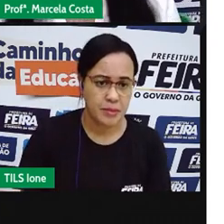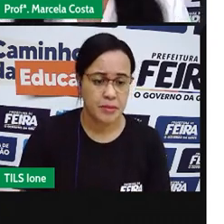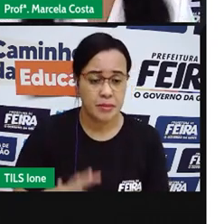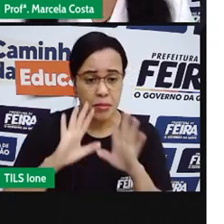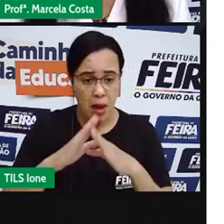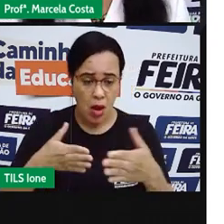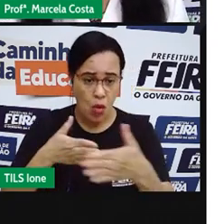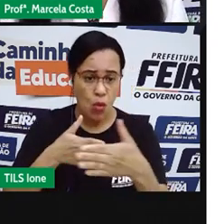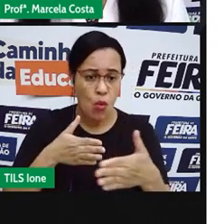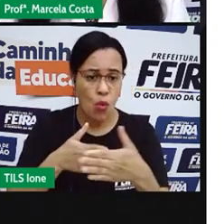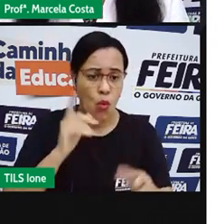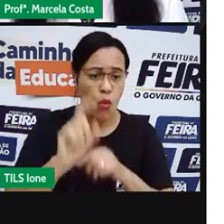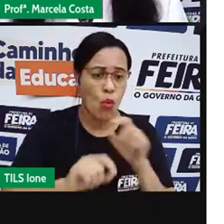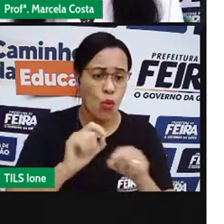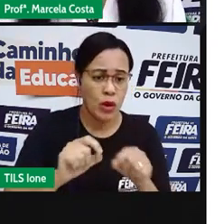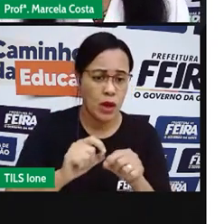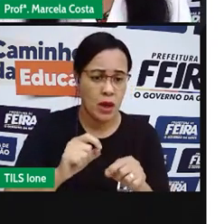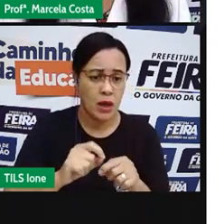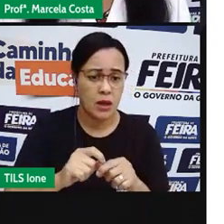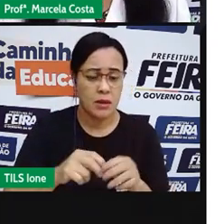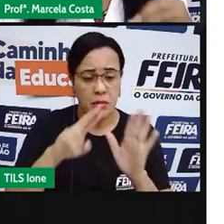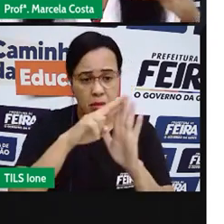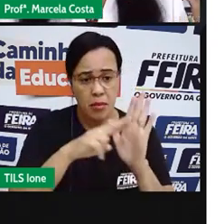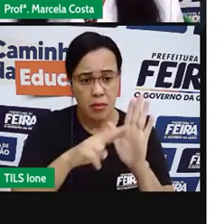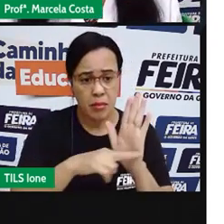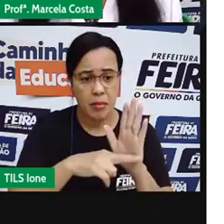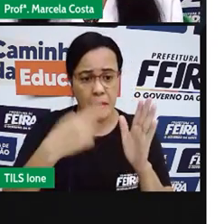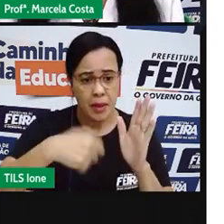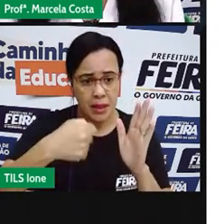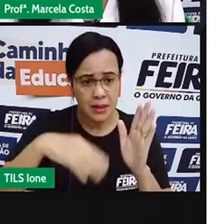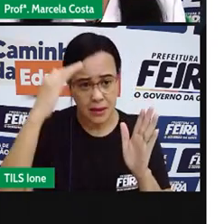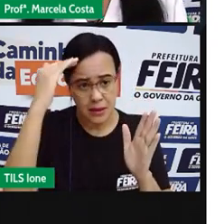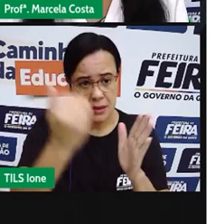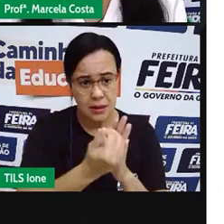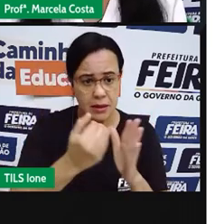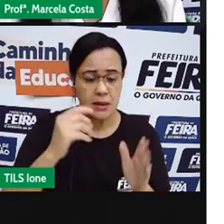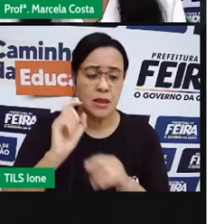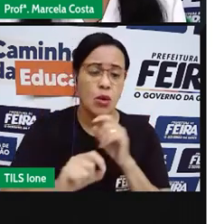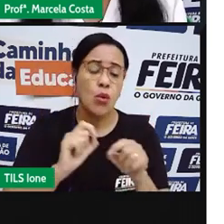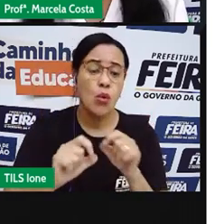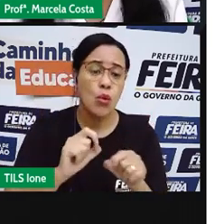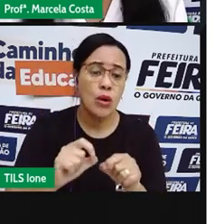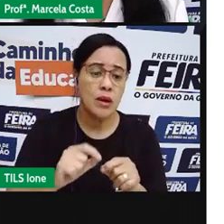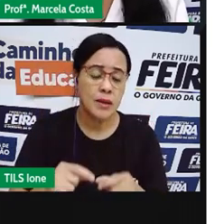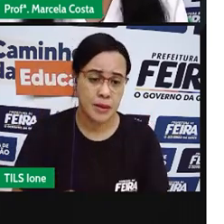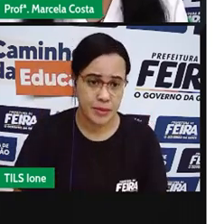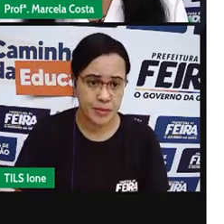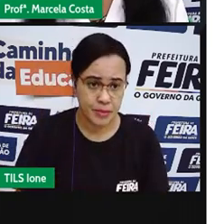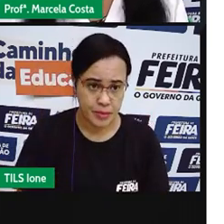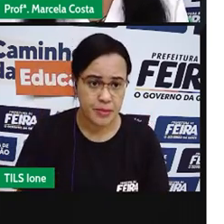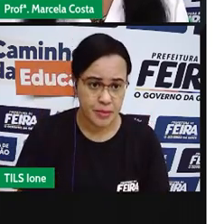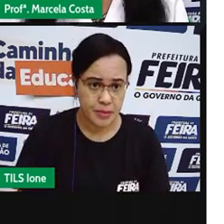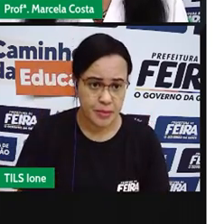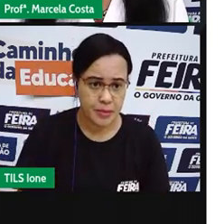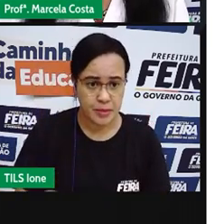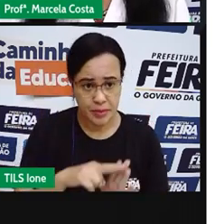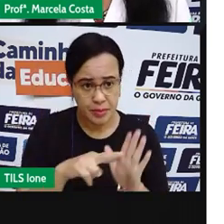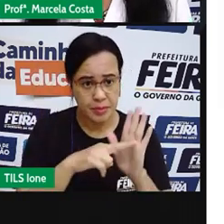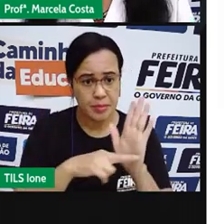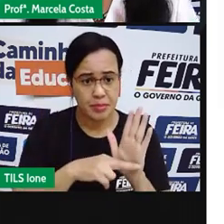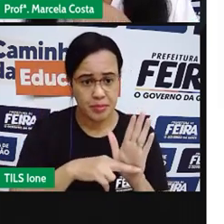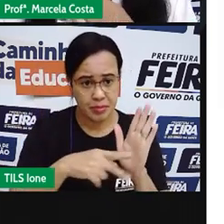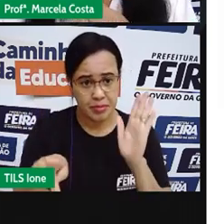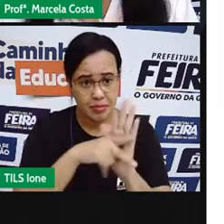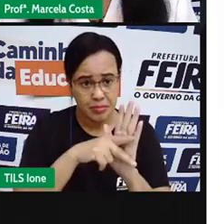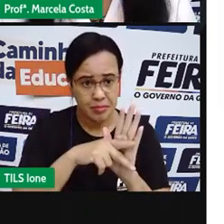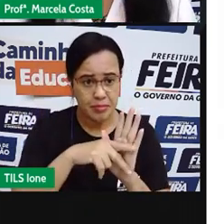né, o limite que conforme a Organização Mundial de Saúde determina que